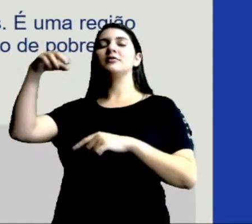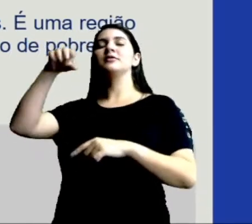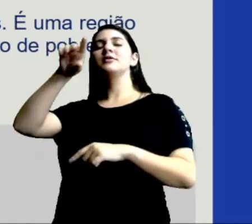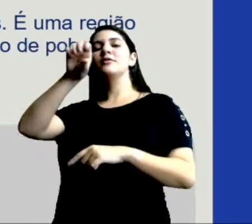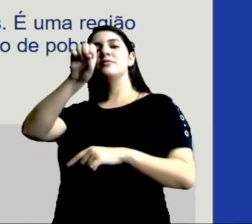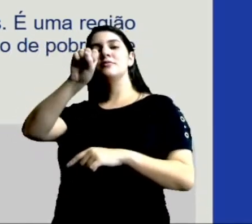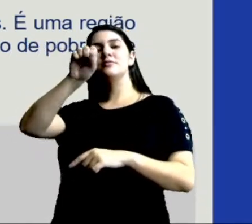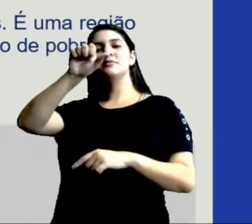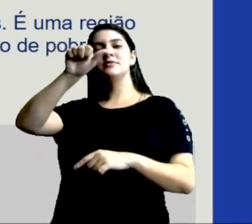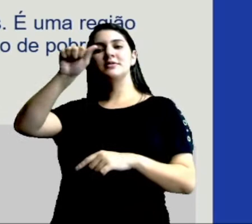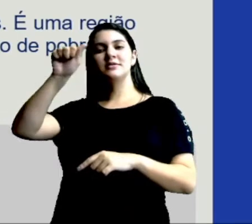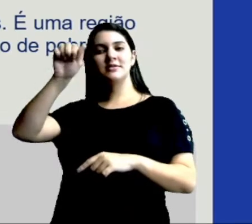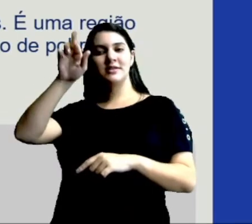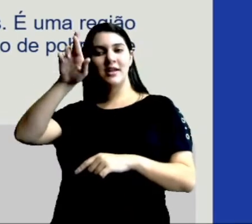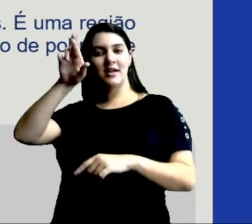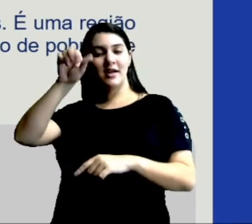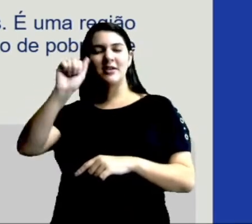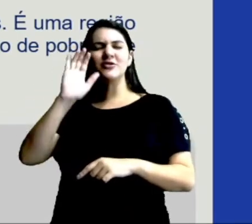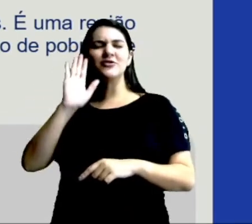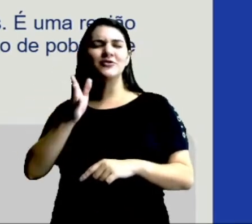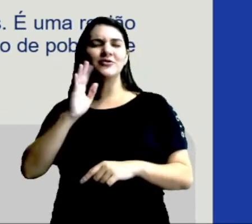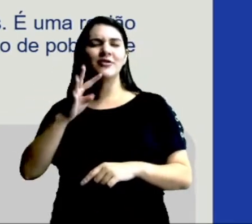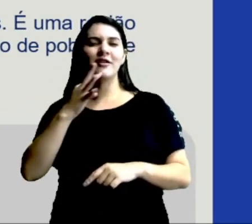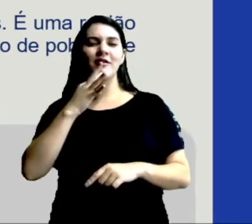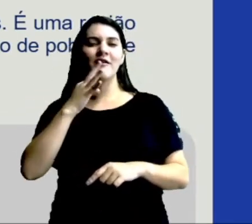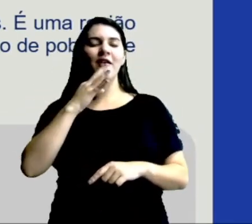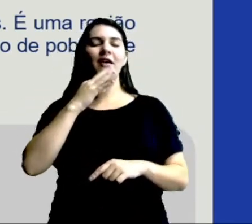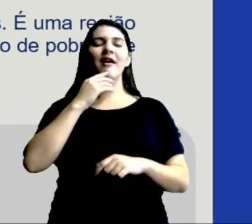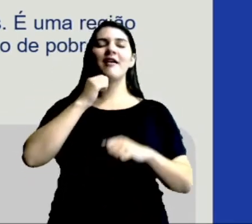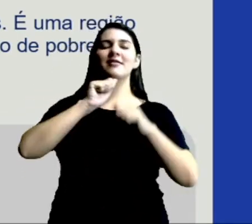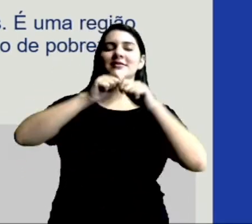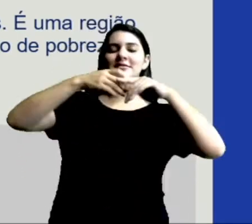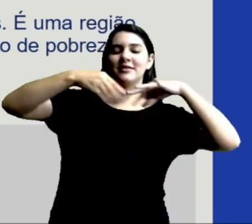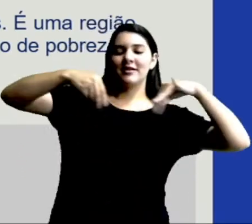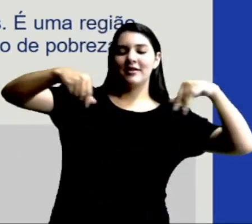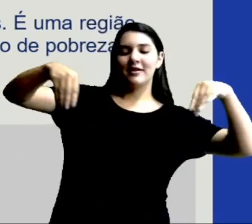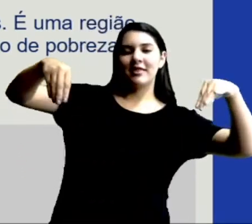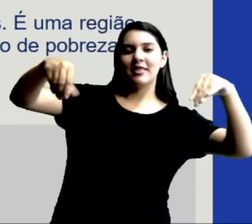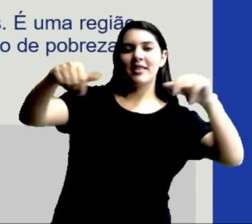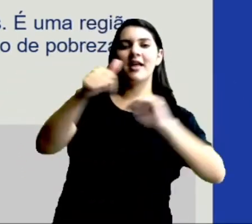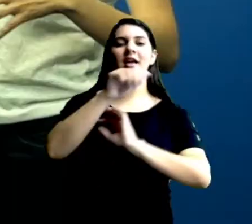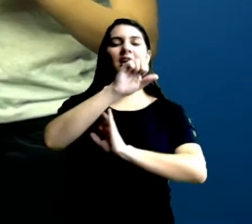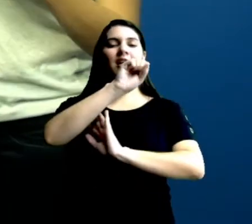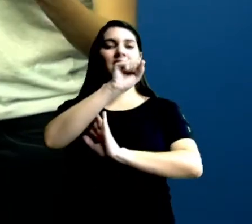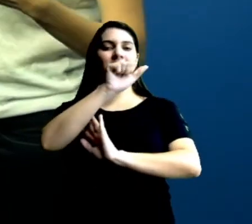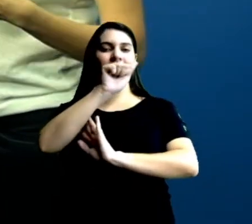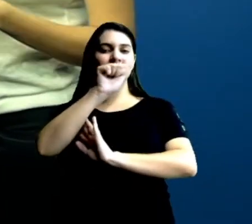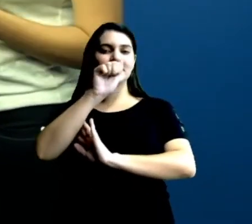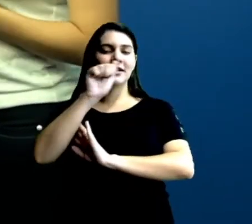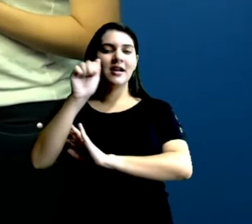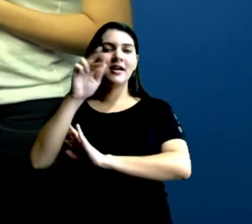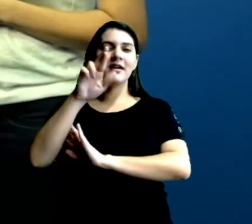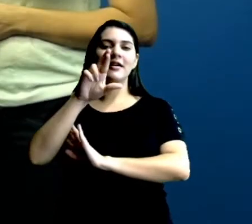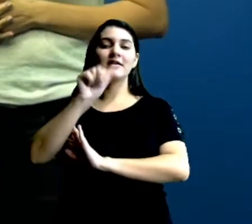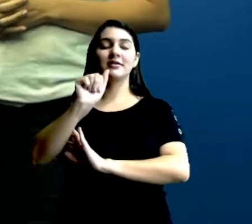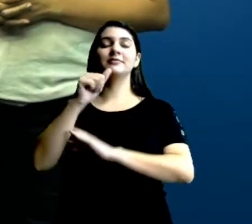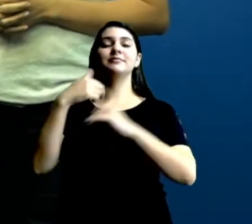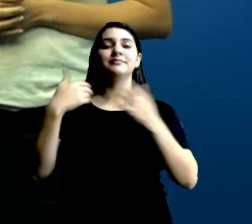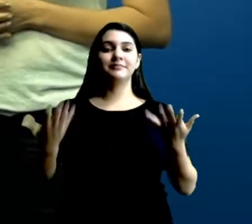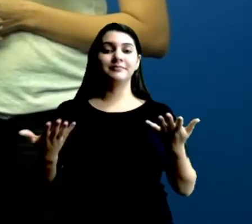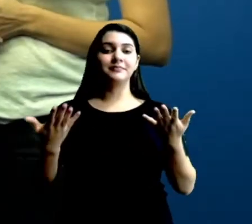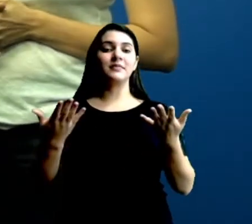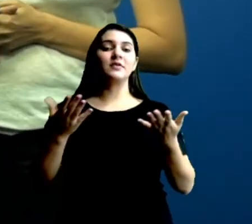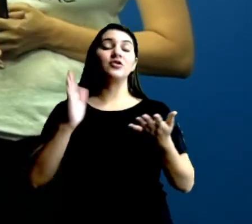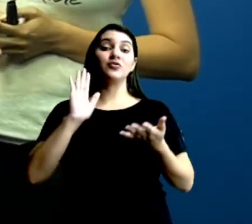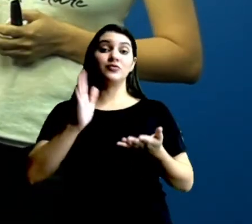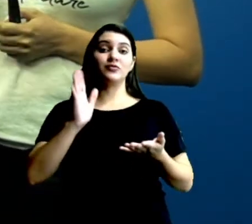Saara. Alguém aqui já ouviu falar do deserto do Saara, né? Um deserto cheio de areias enormes, imensos. Então, a